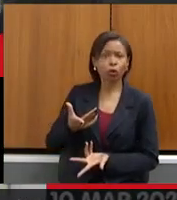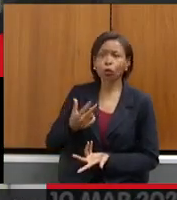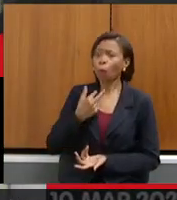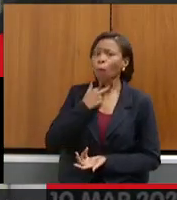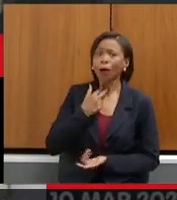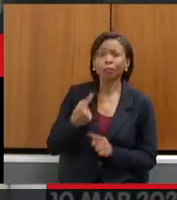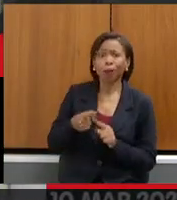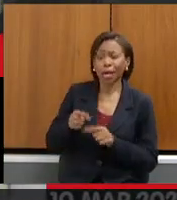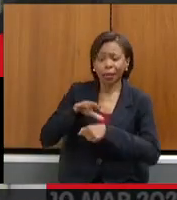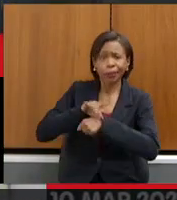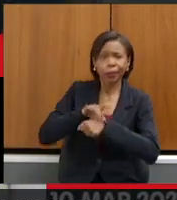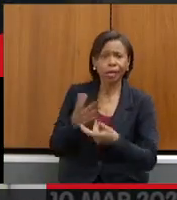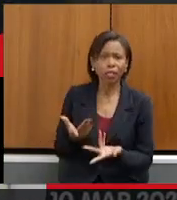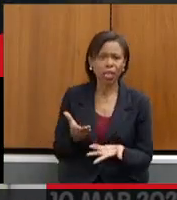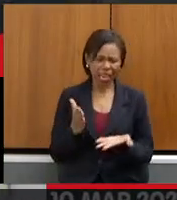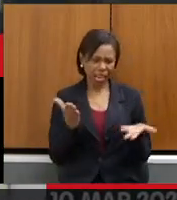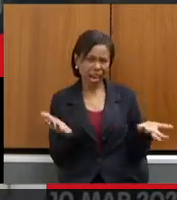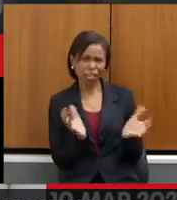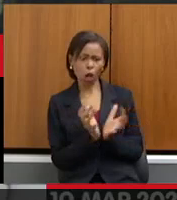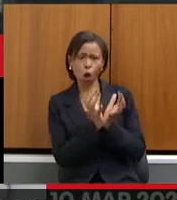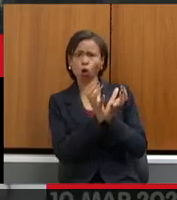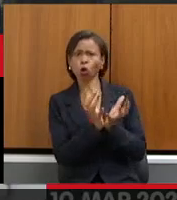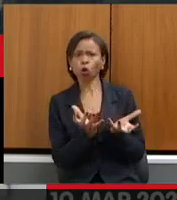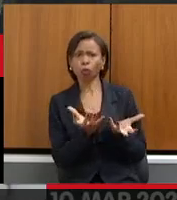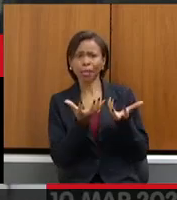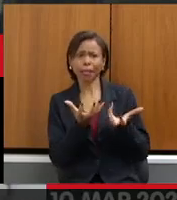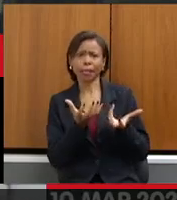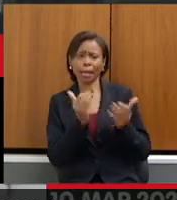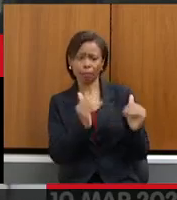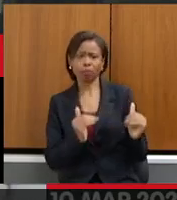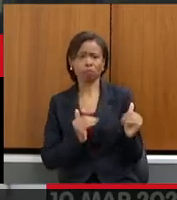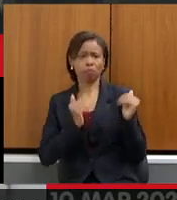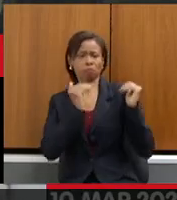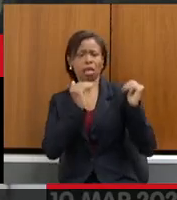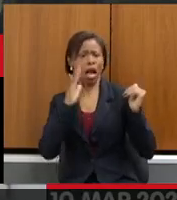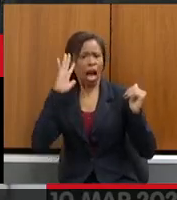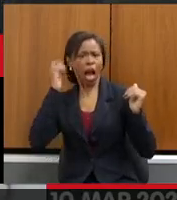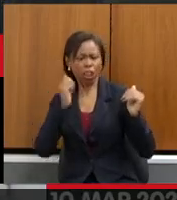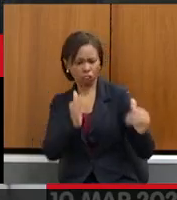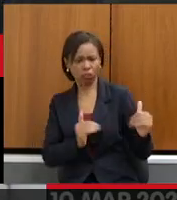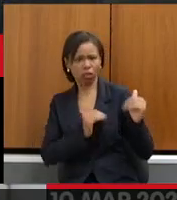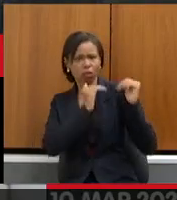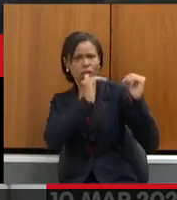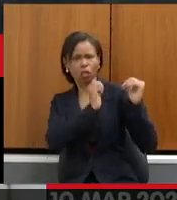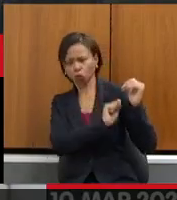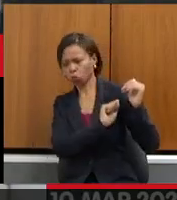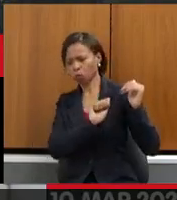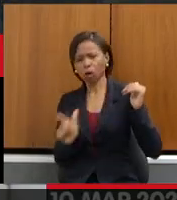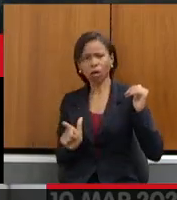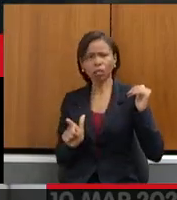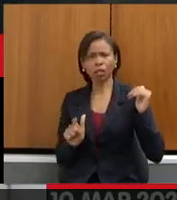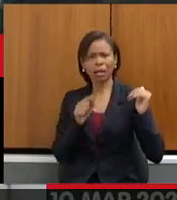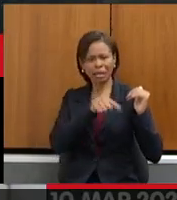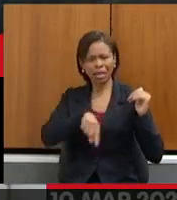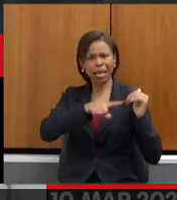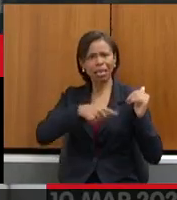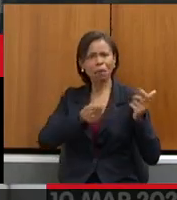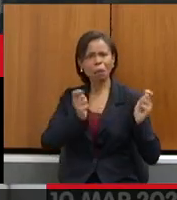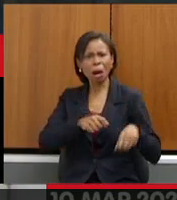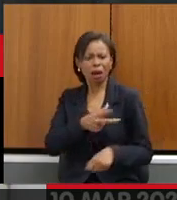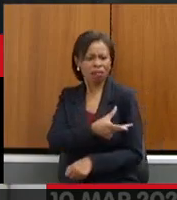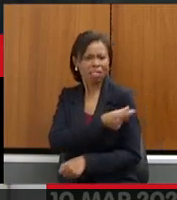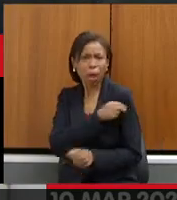acha privilegiada que se entende à frente dos demais eu possa ser vacinada no local